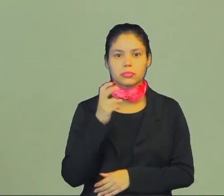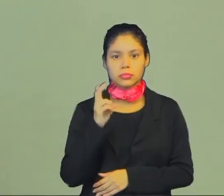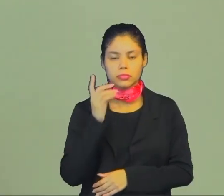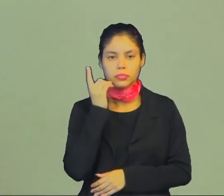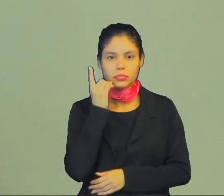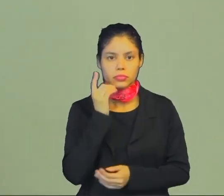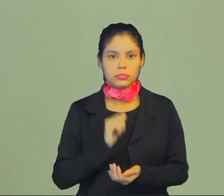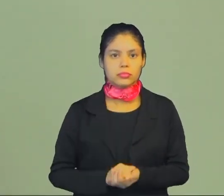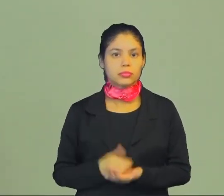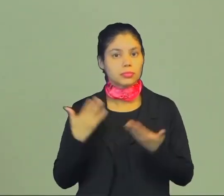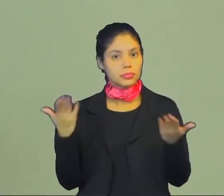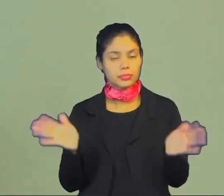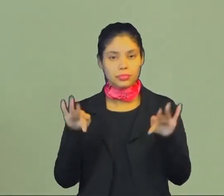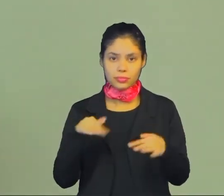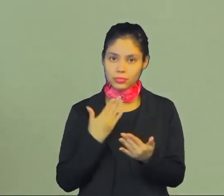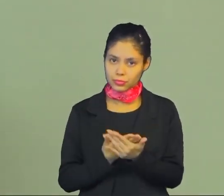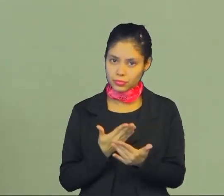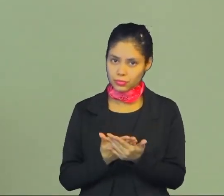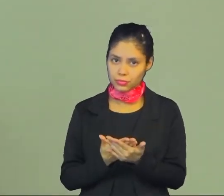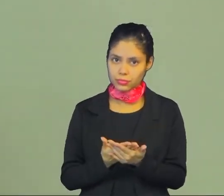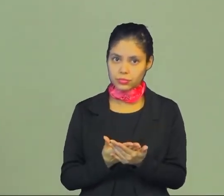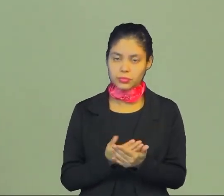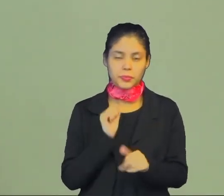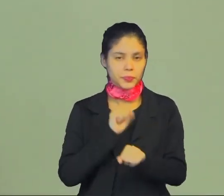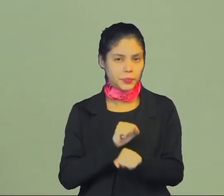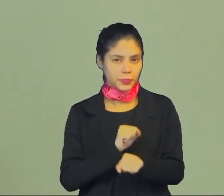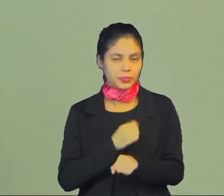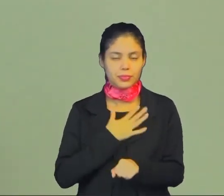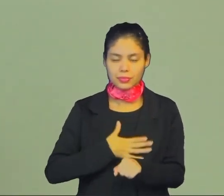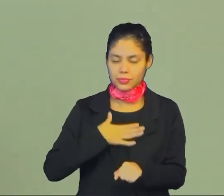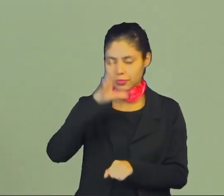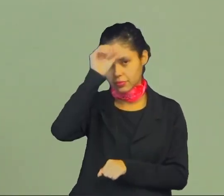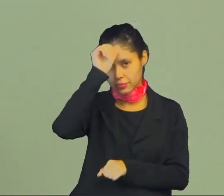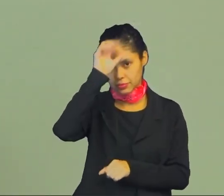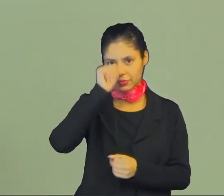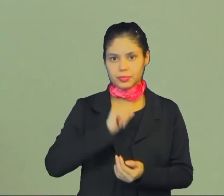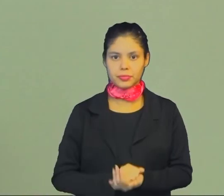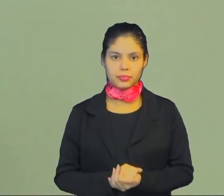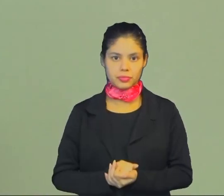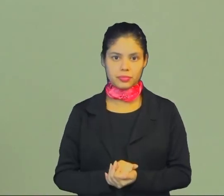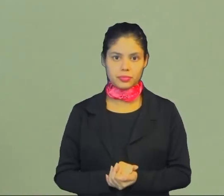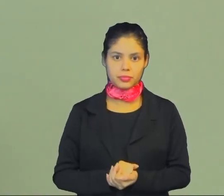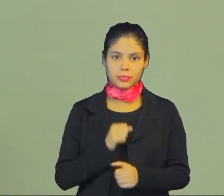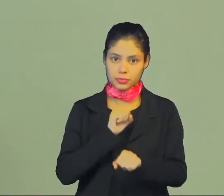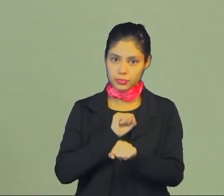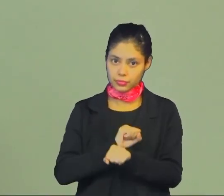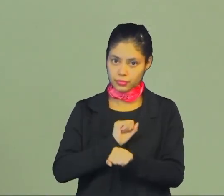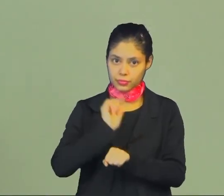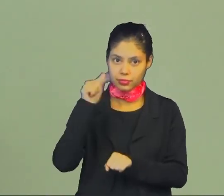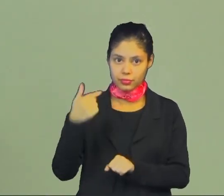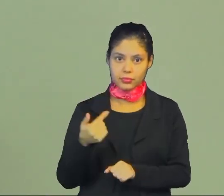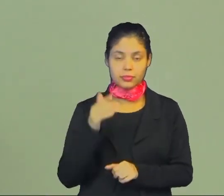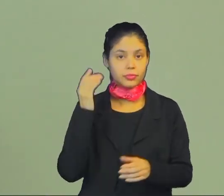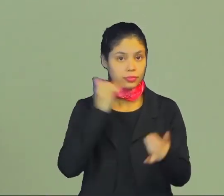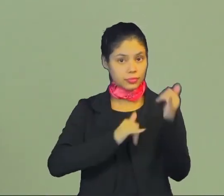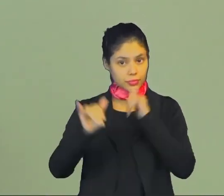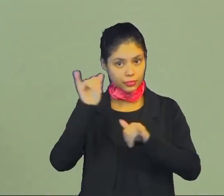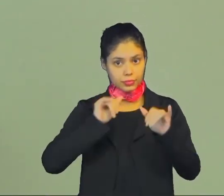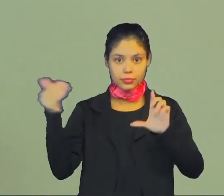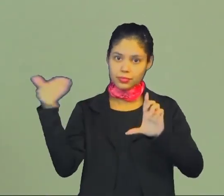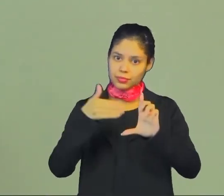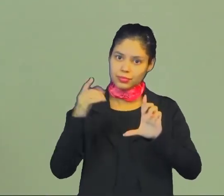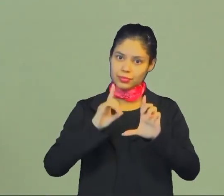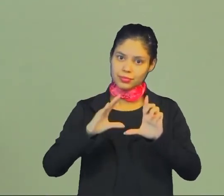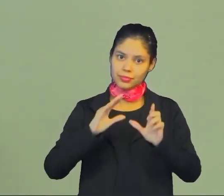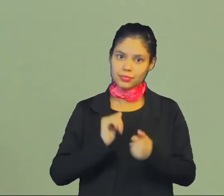365 dias então chegamos ao final do nossa aula espero que vocês tenham aprendido e gostar da aula aguardo vocês na próxima para mais